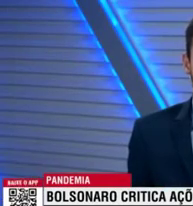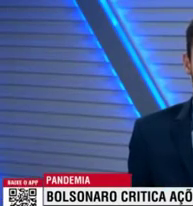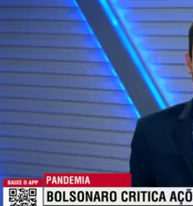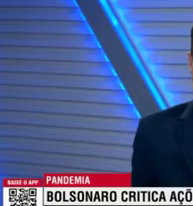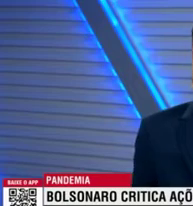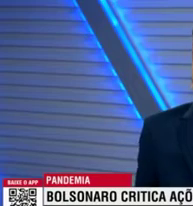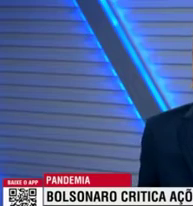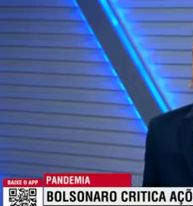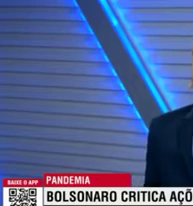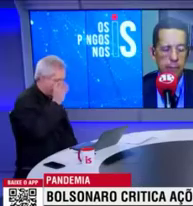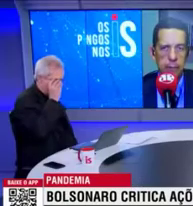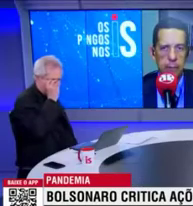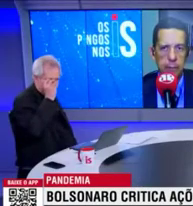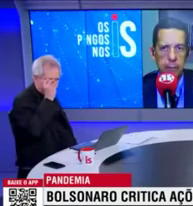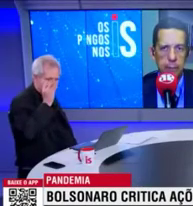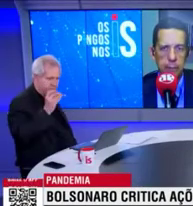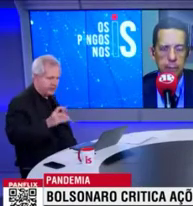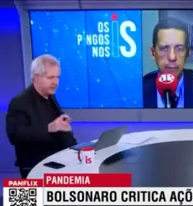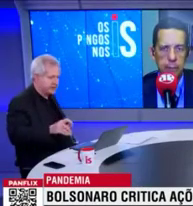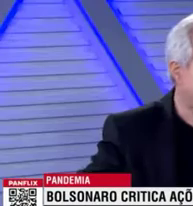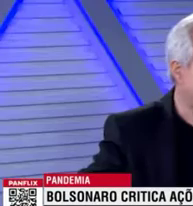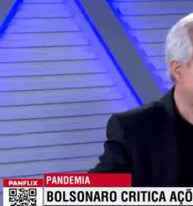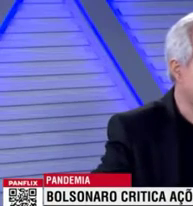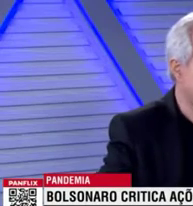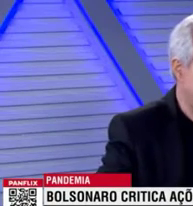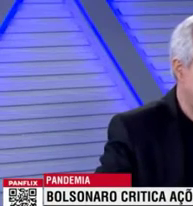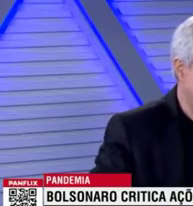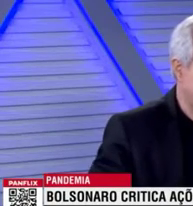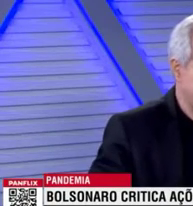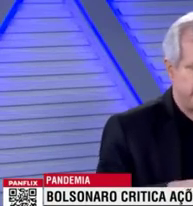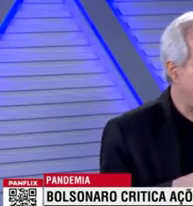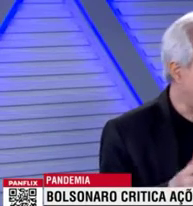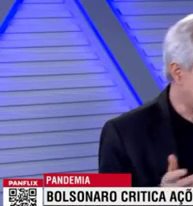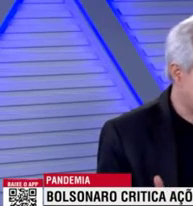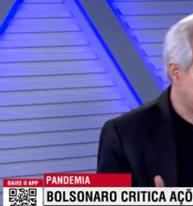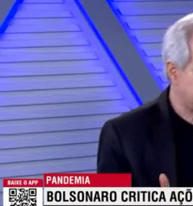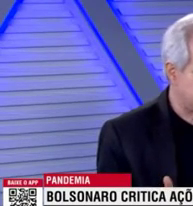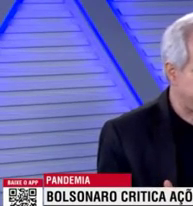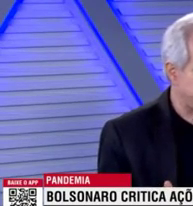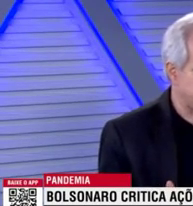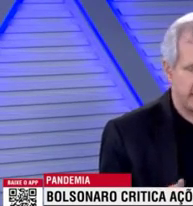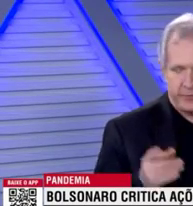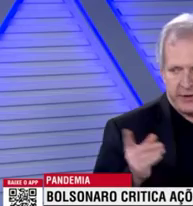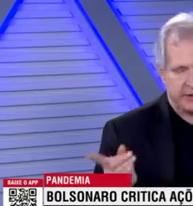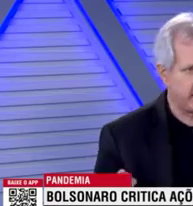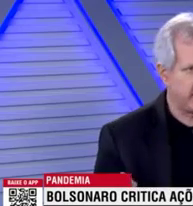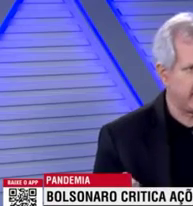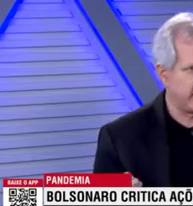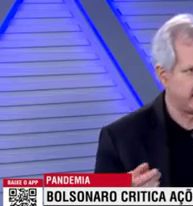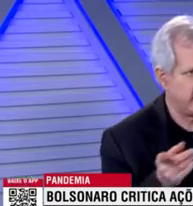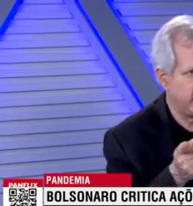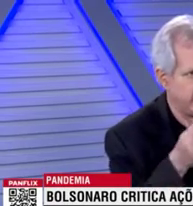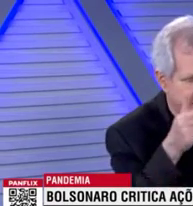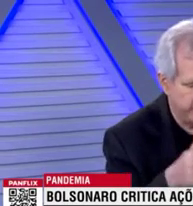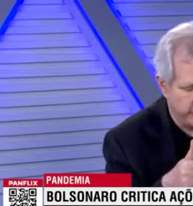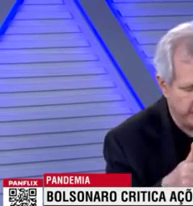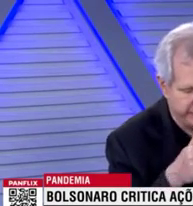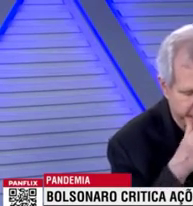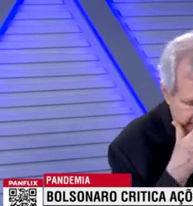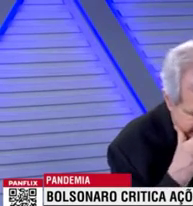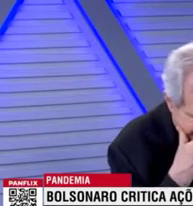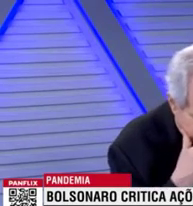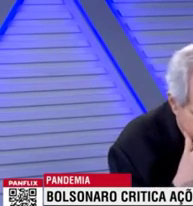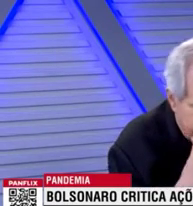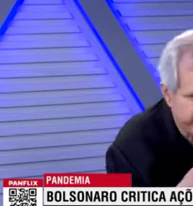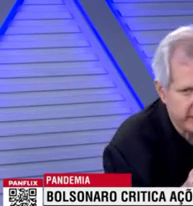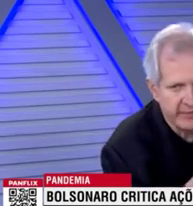Vamos lá, Augusto, o que achou das declarações? Olha, como ele disse, é um prato cheio para a imprensa, mas é sempre assim, a imprensa está errada. De